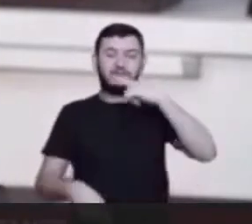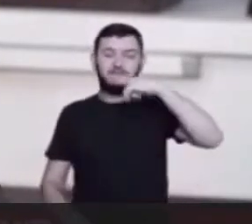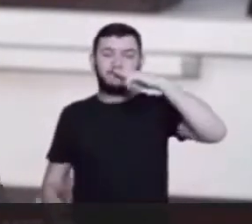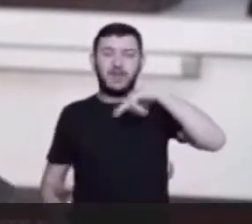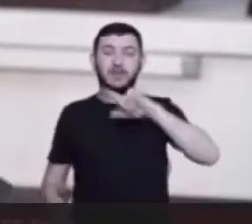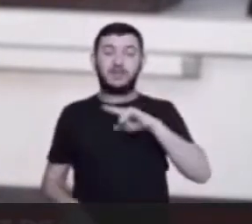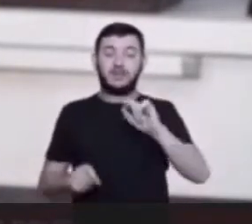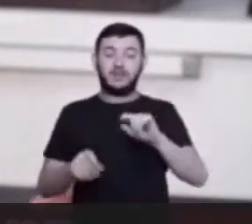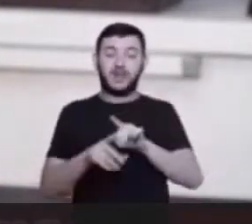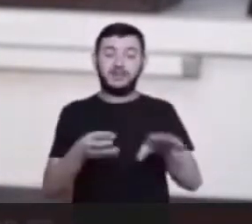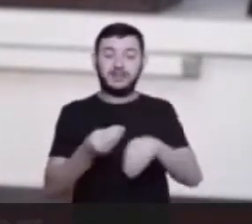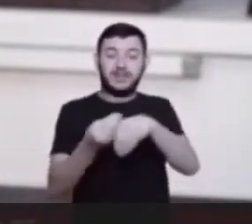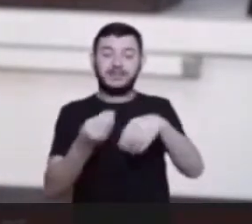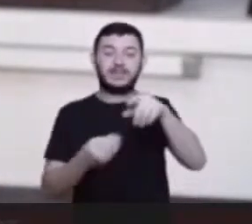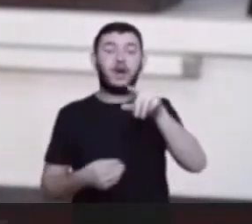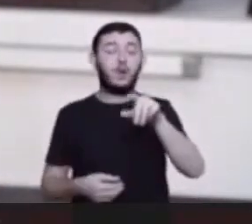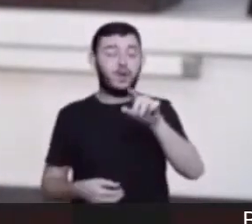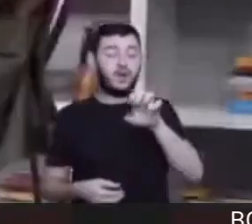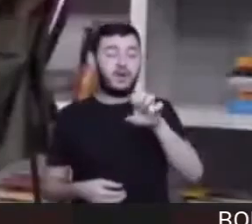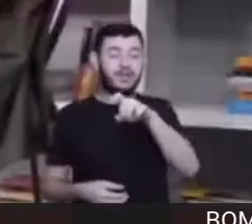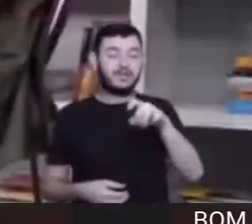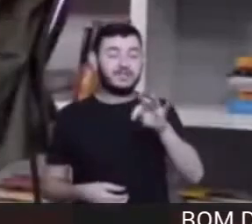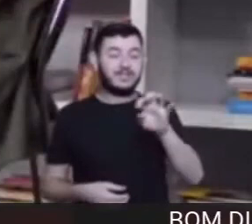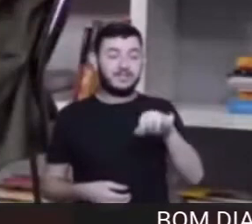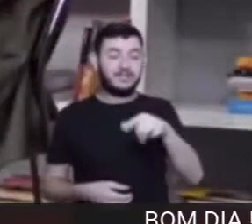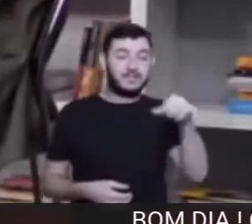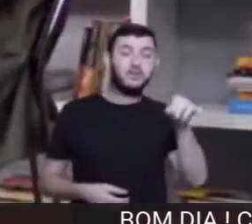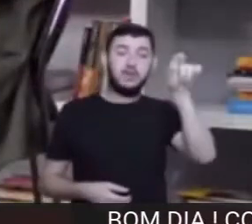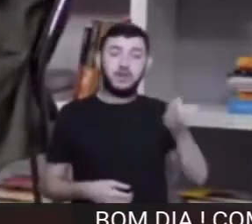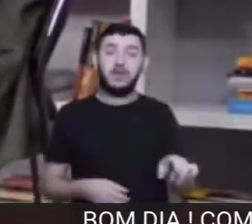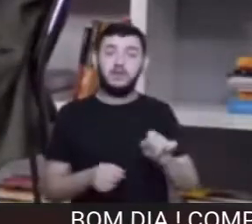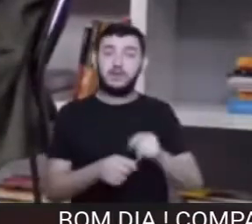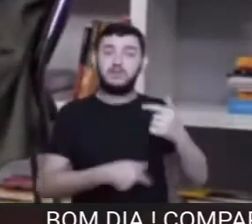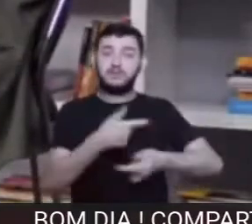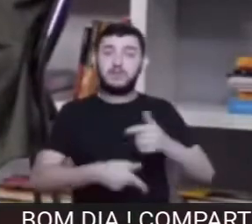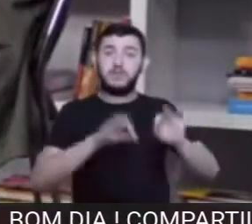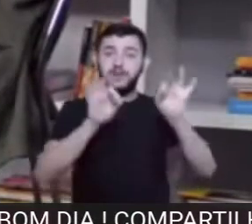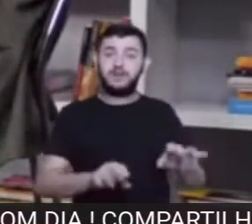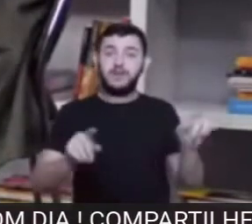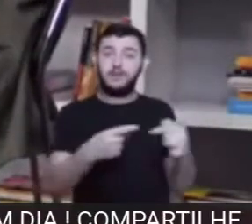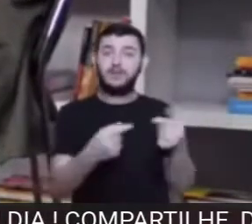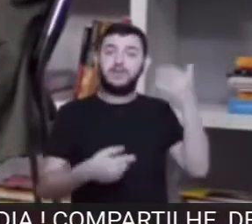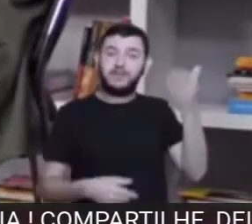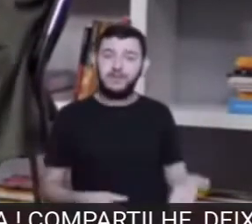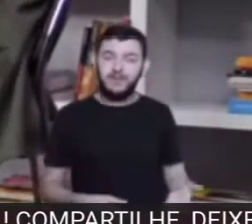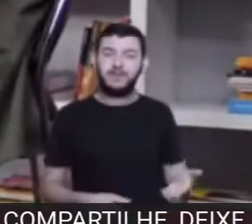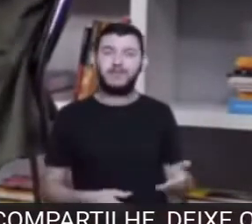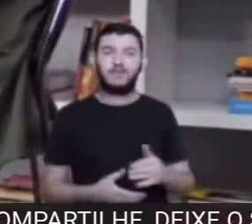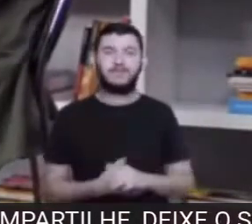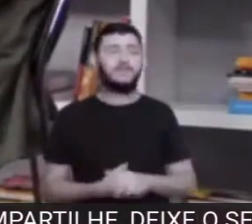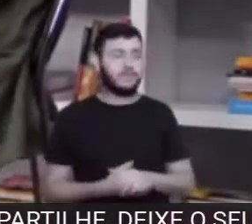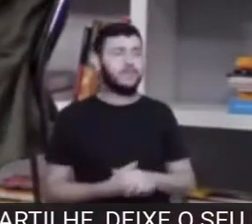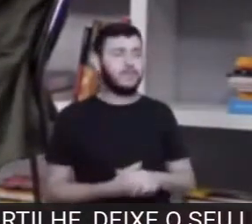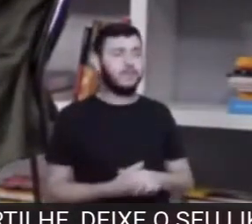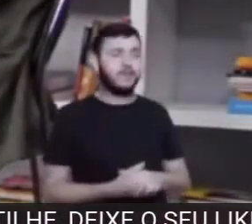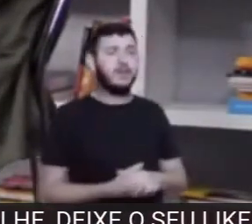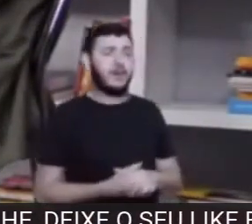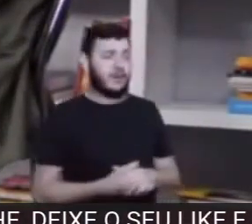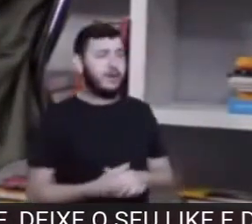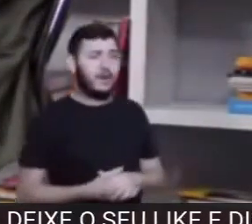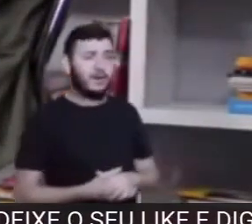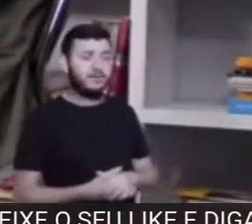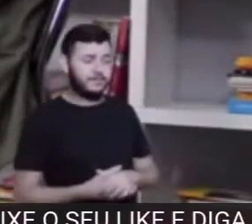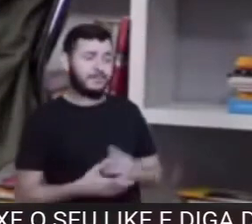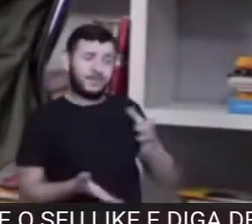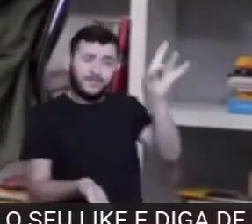E acho que o Gilmar fez o que tinha que fazer mesmo, sabe? Que era exatamente, era o mesmo caso, porque o mesmo... É um absurdo. Quer